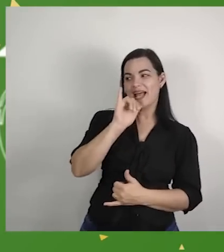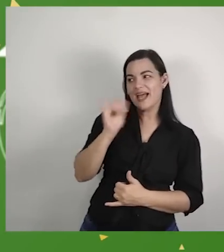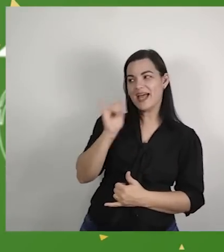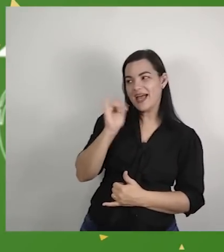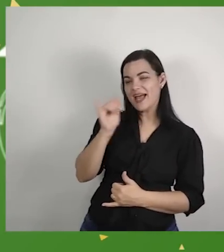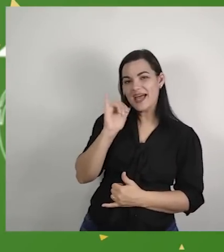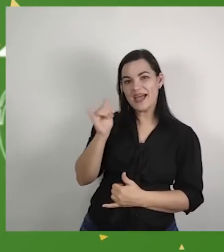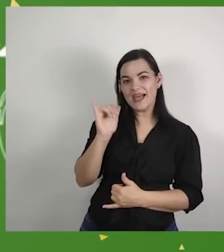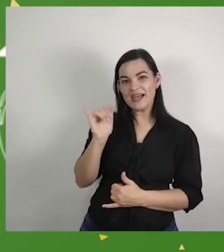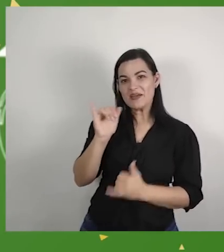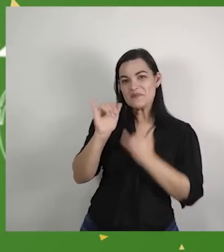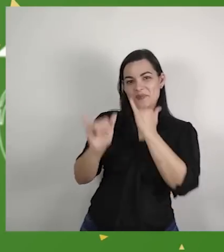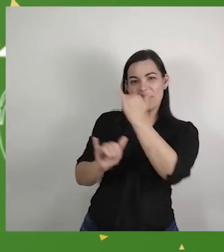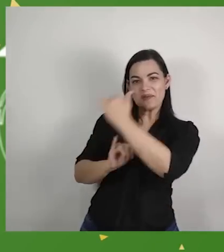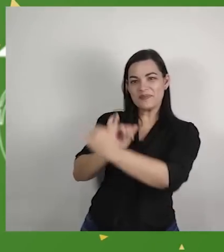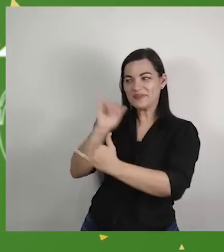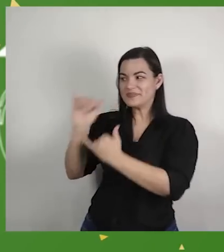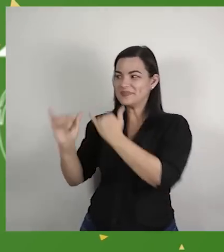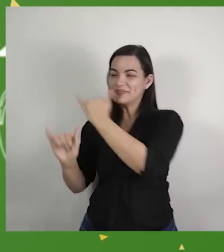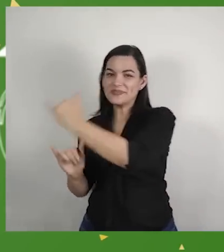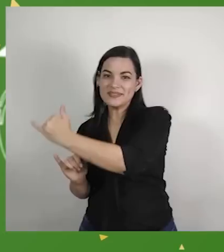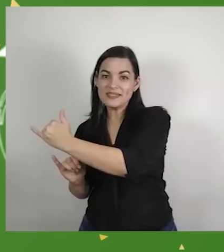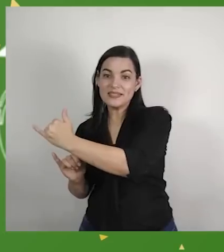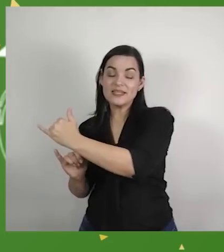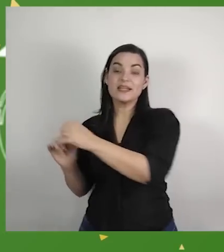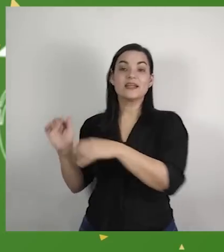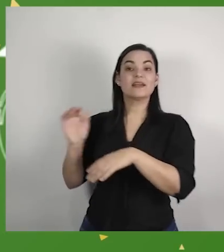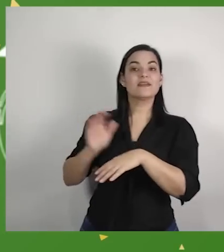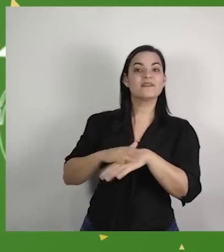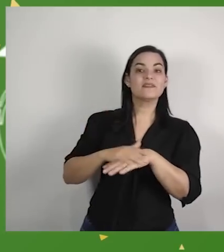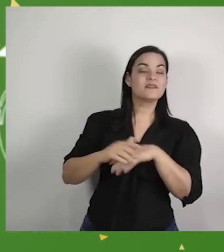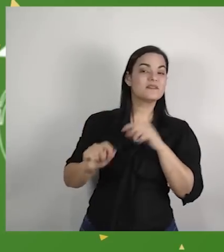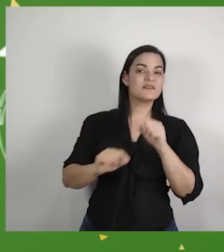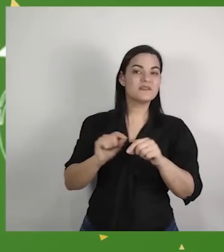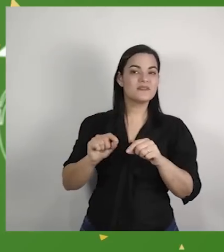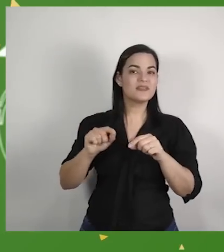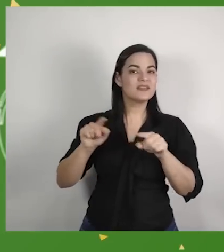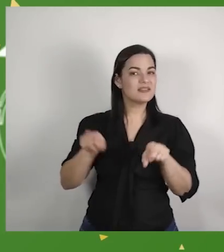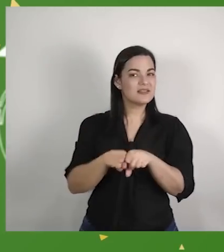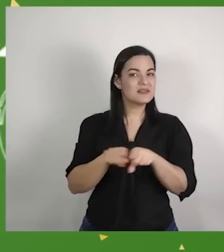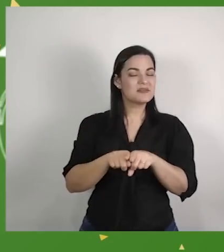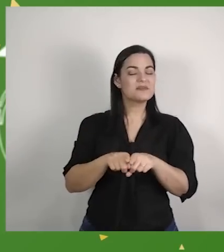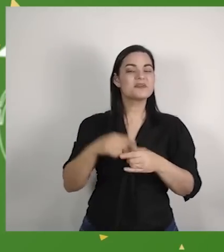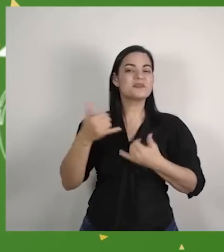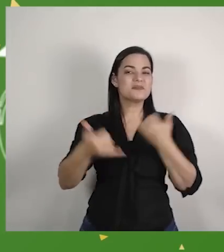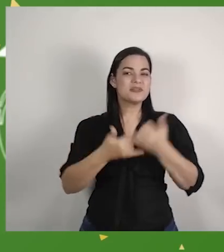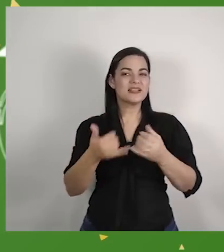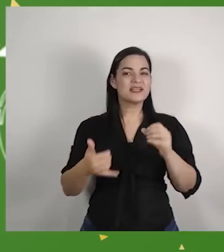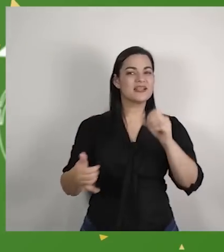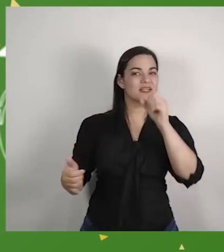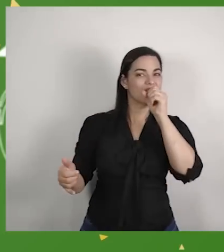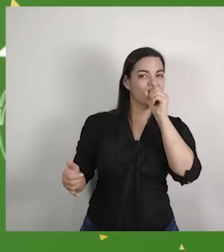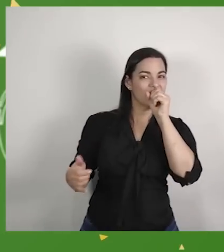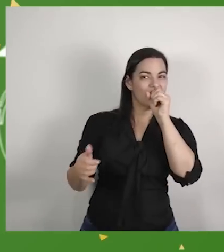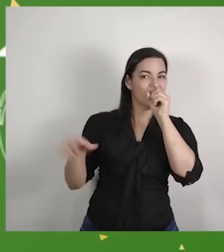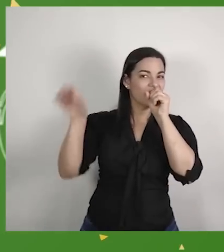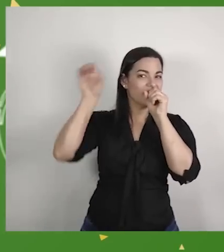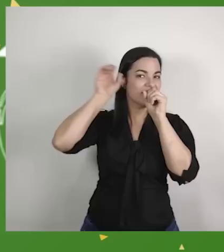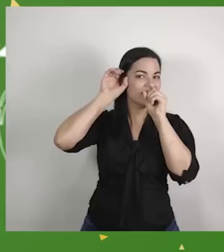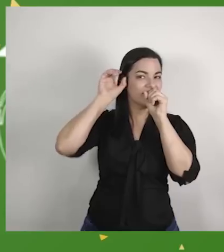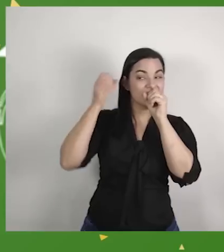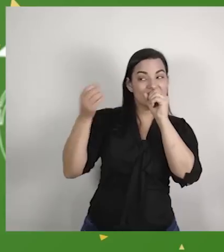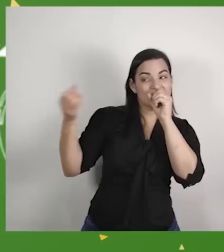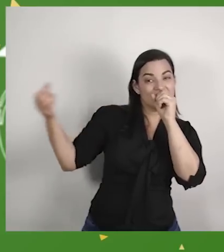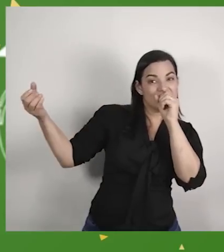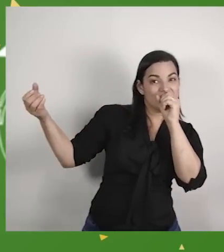de telefone sem fio, se você tiver muitas pessoas aí na sua casa, e construir aqui o nosso brinquedo